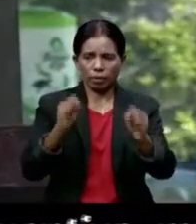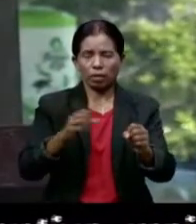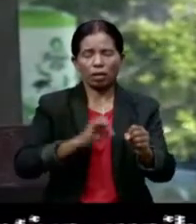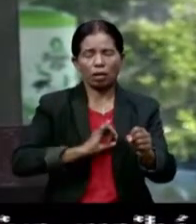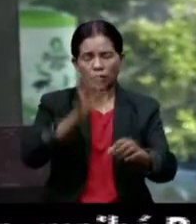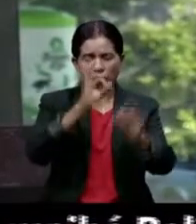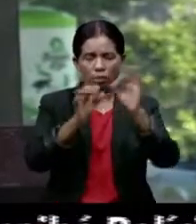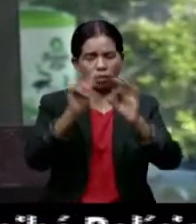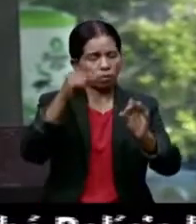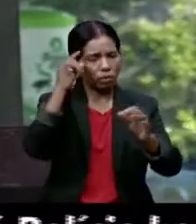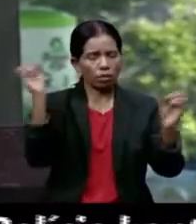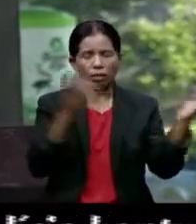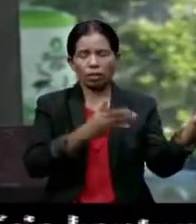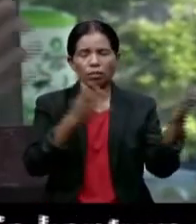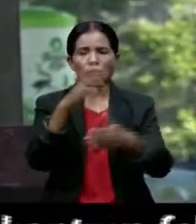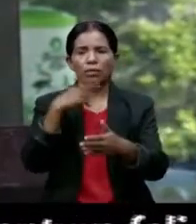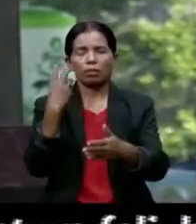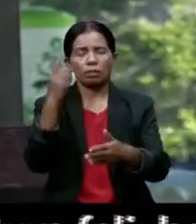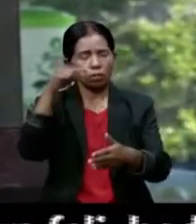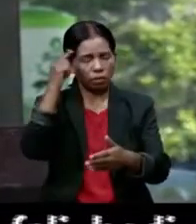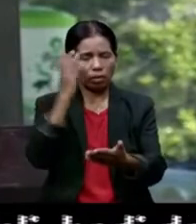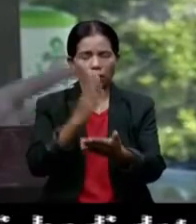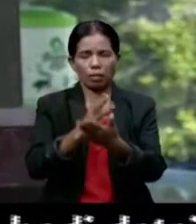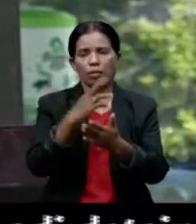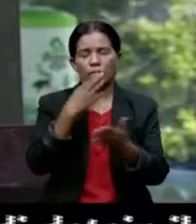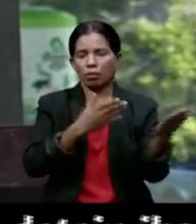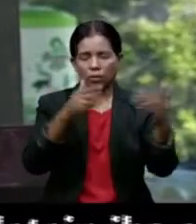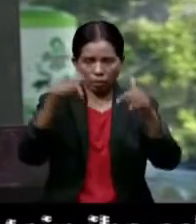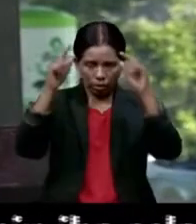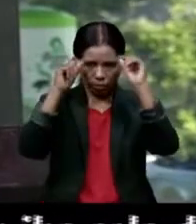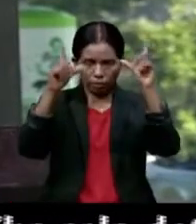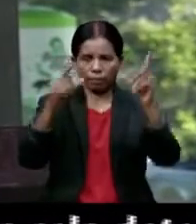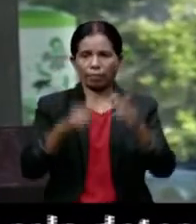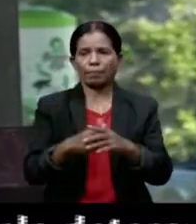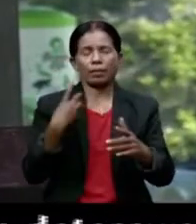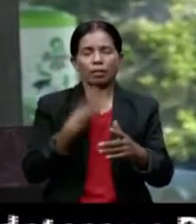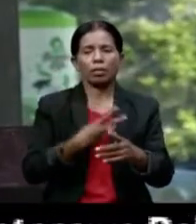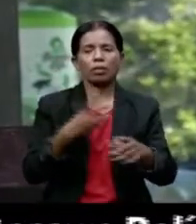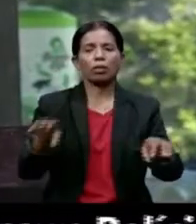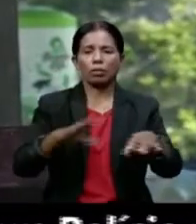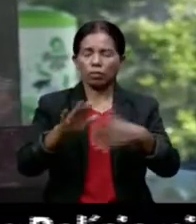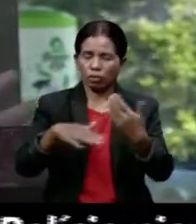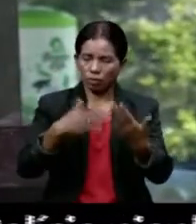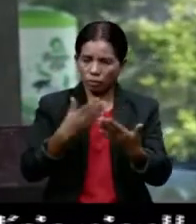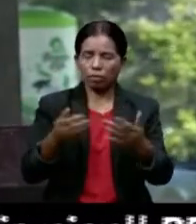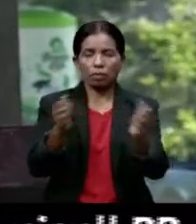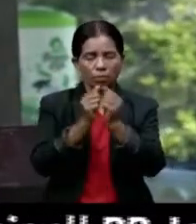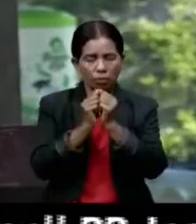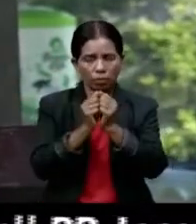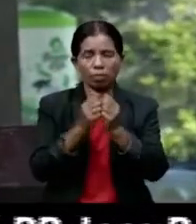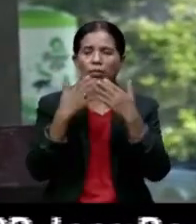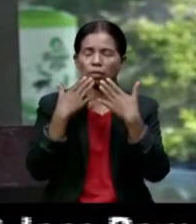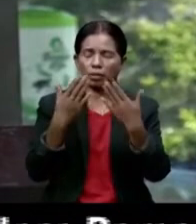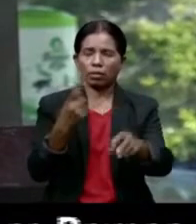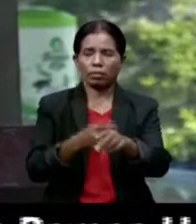mos se la importa fos, e governo mos se a para importação fos meterra. E bem baidane, e todo tem serviço a modo. Eba agradece pa bibe na ne, si